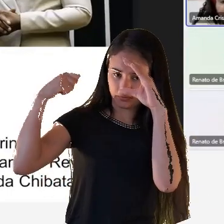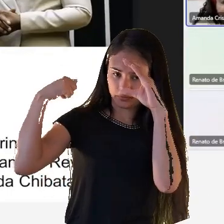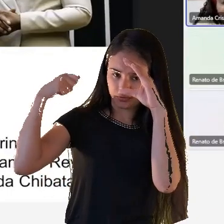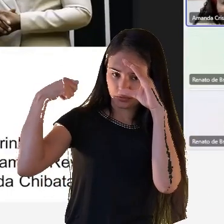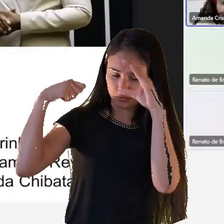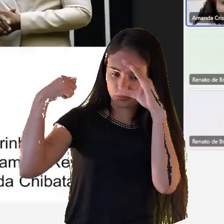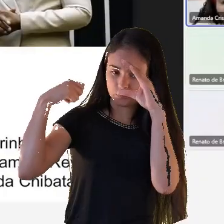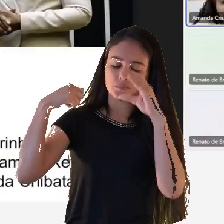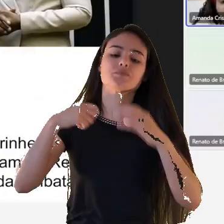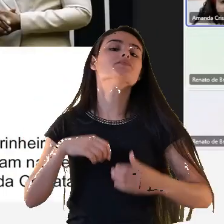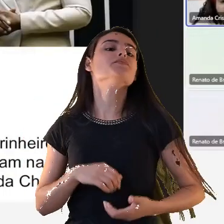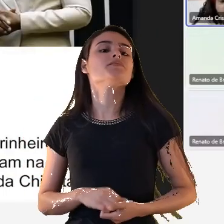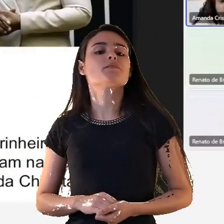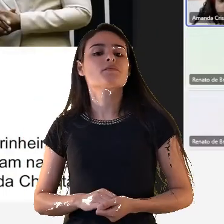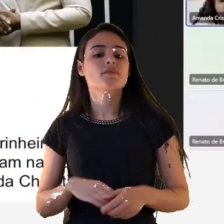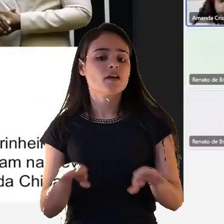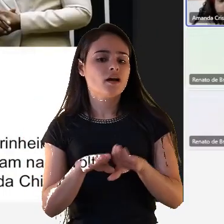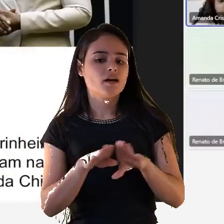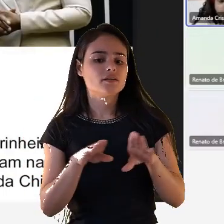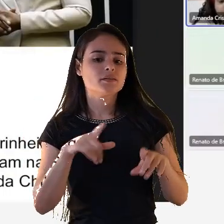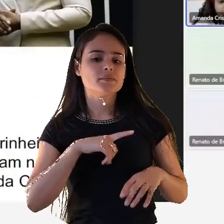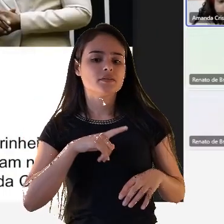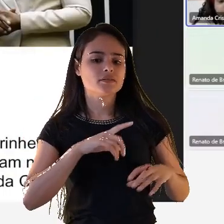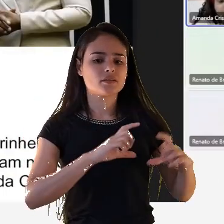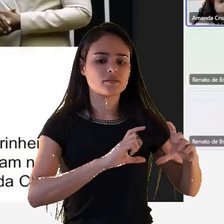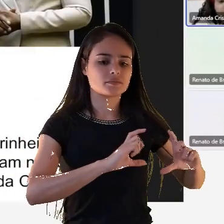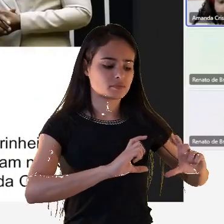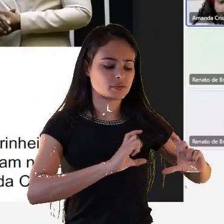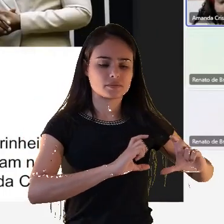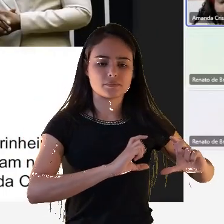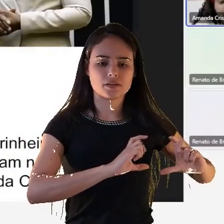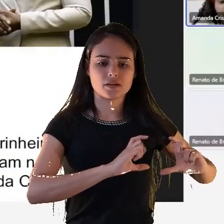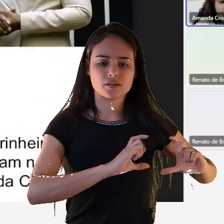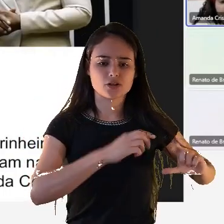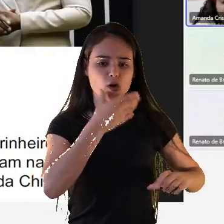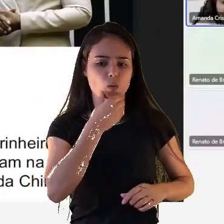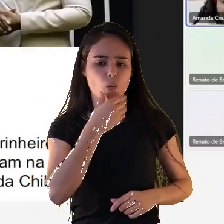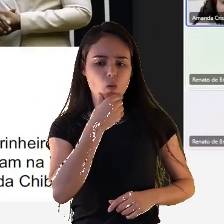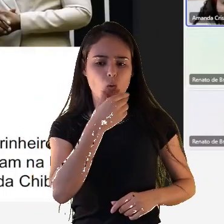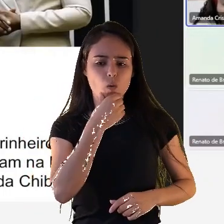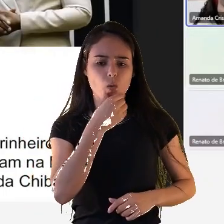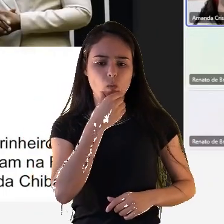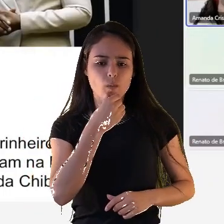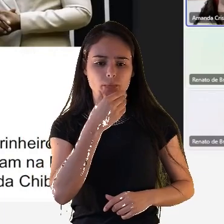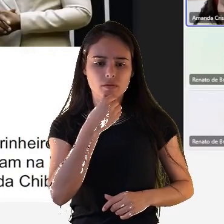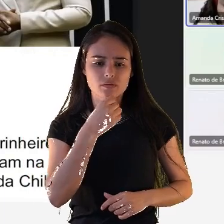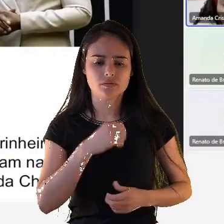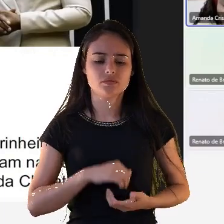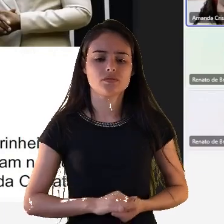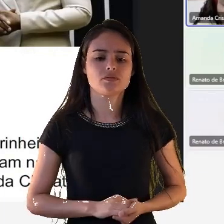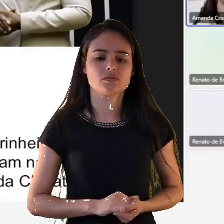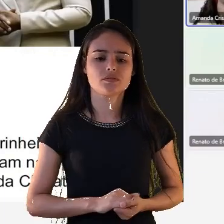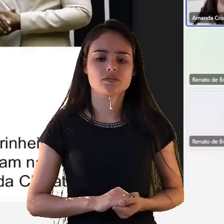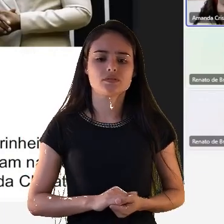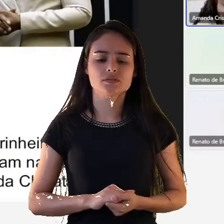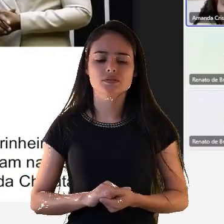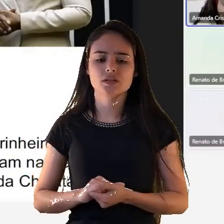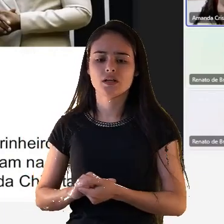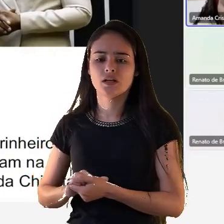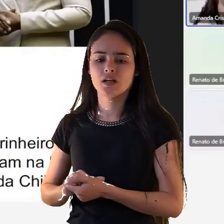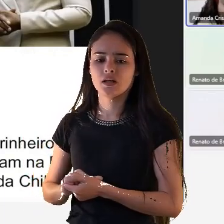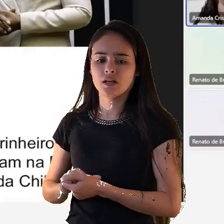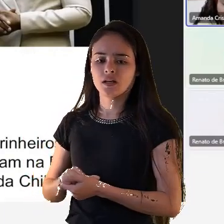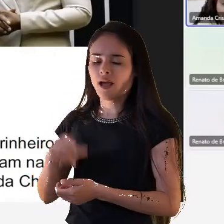uma imagem, né, de muitos marinheiros que lutaram na revolta da Chibata, para vocês verem que são, em sua